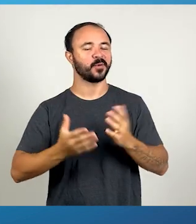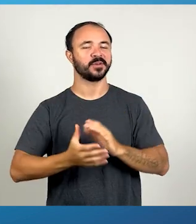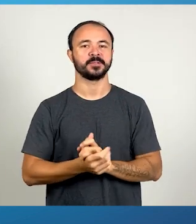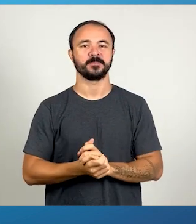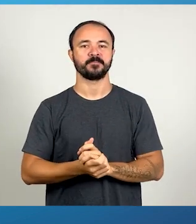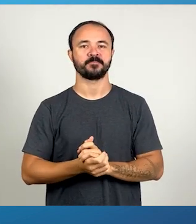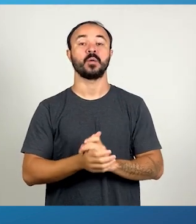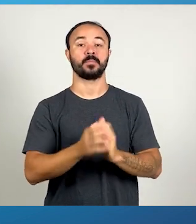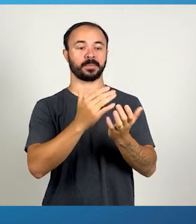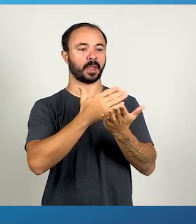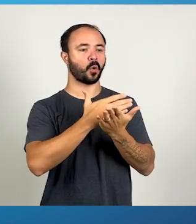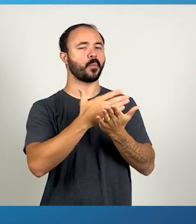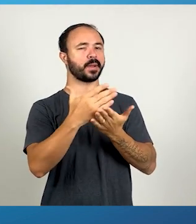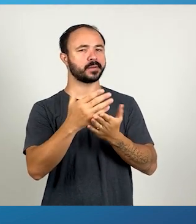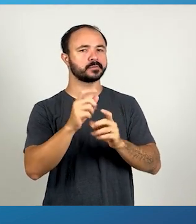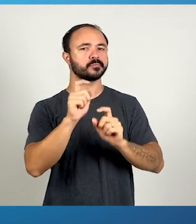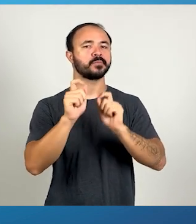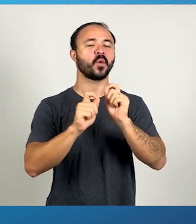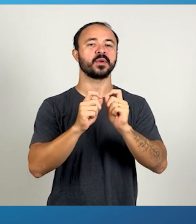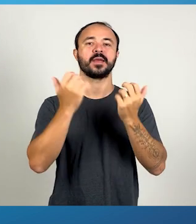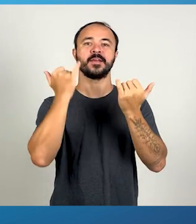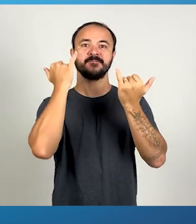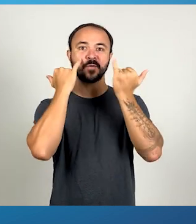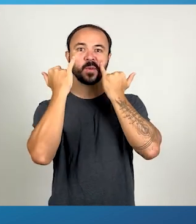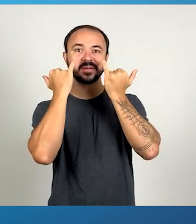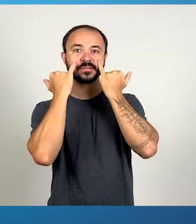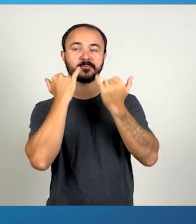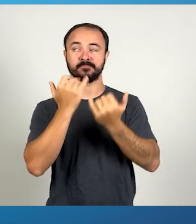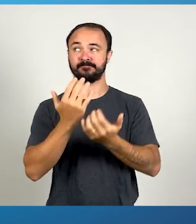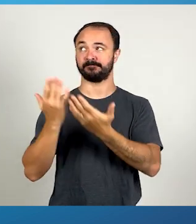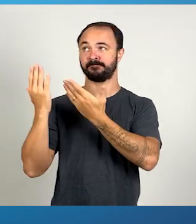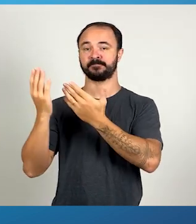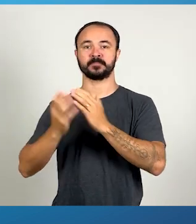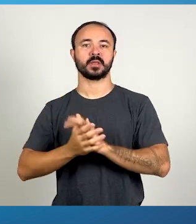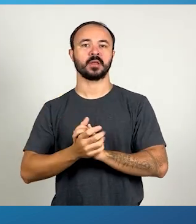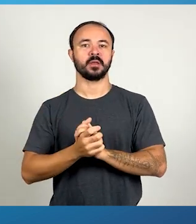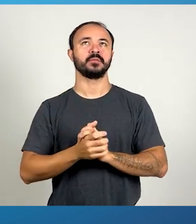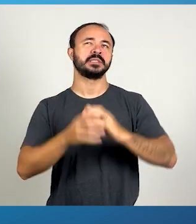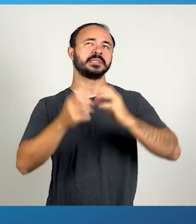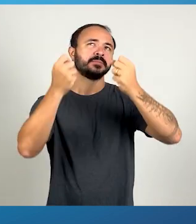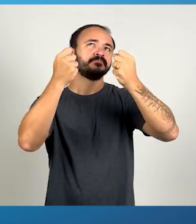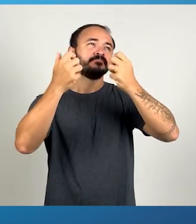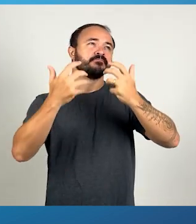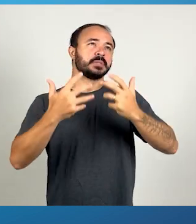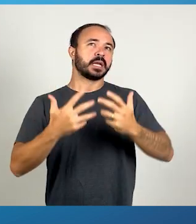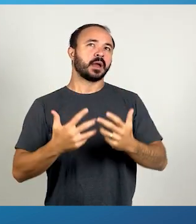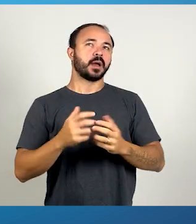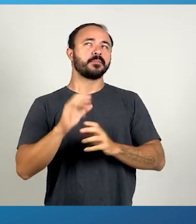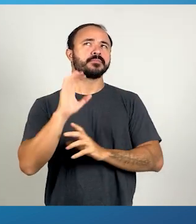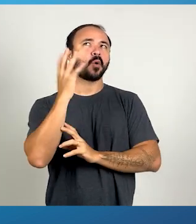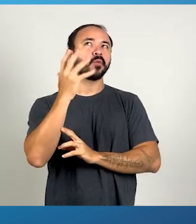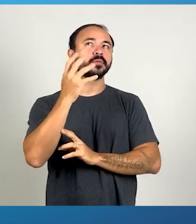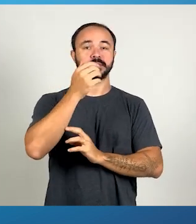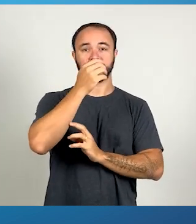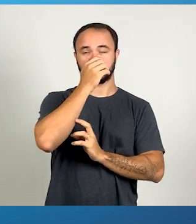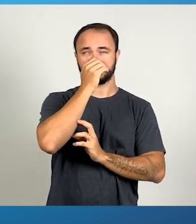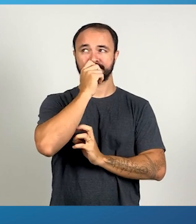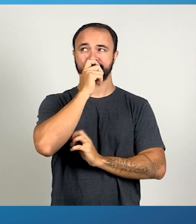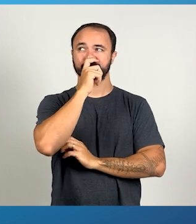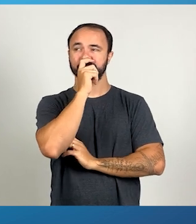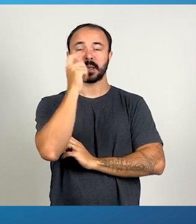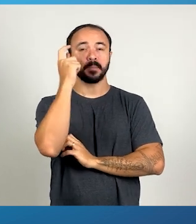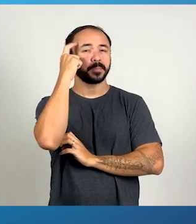Eu começo essa informação com vocês falando de uma seguinte situação hipotética.